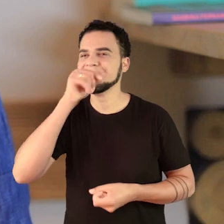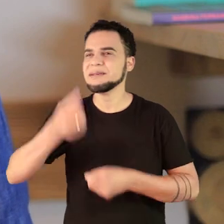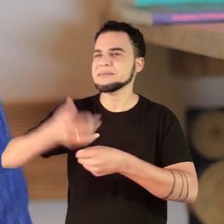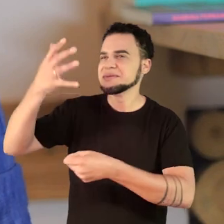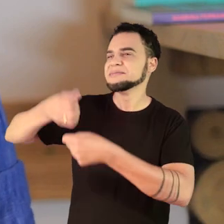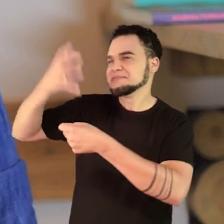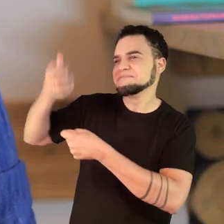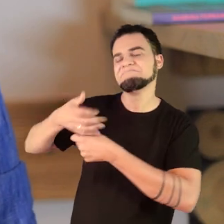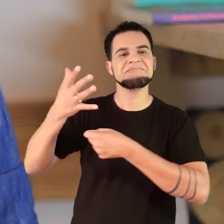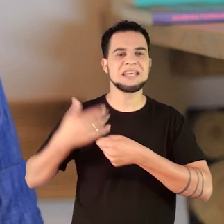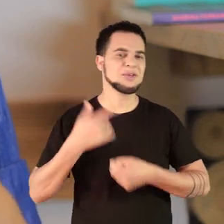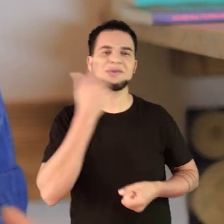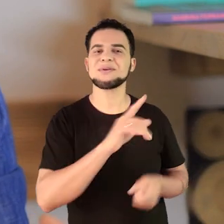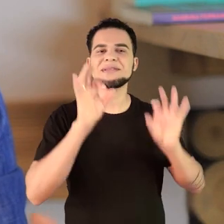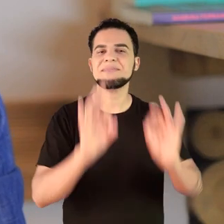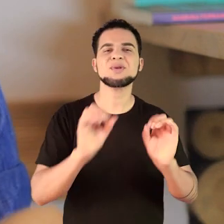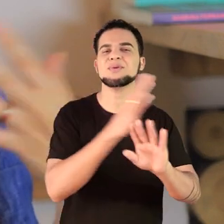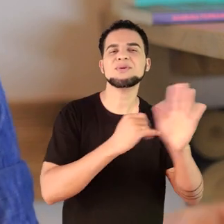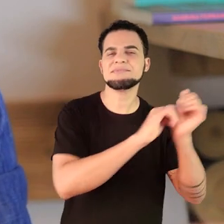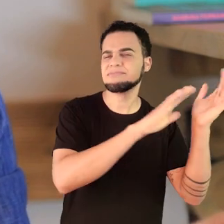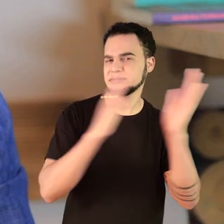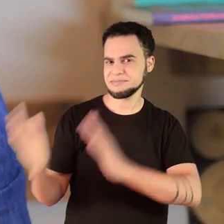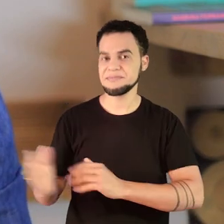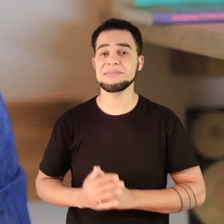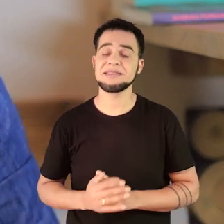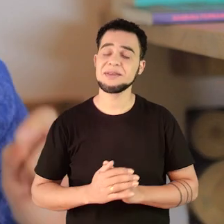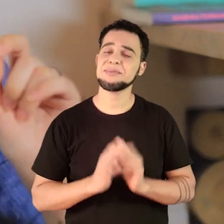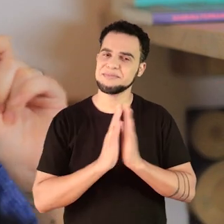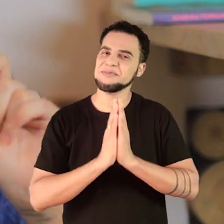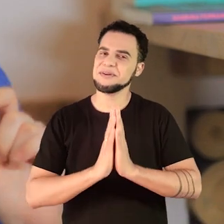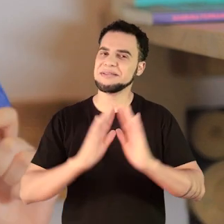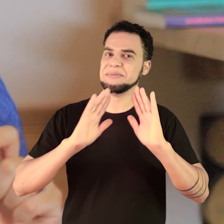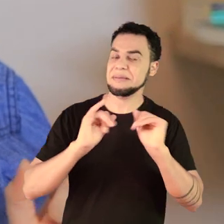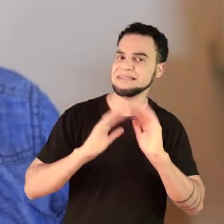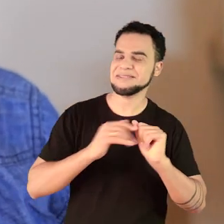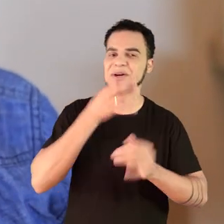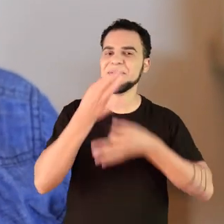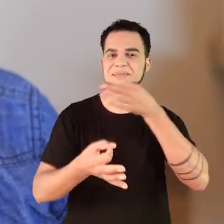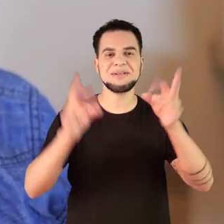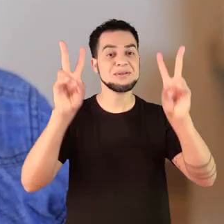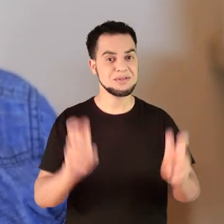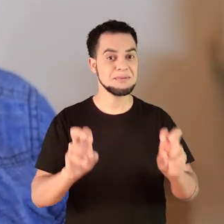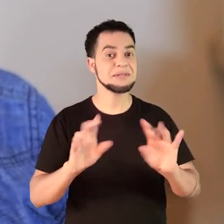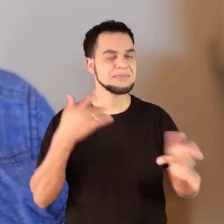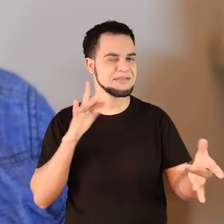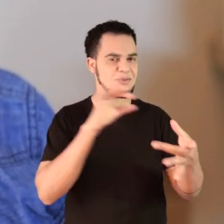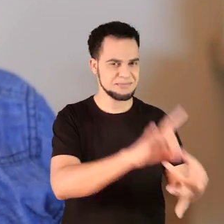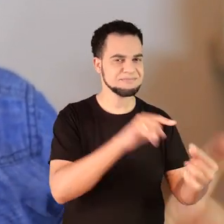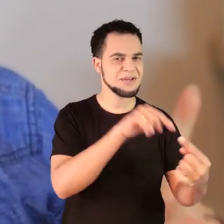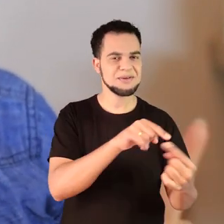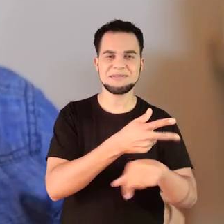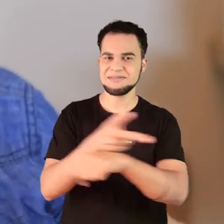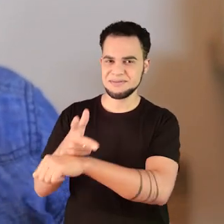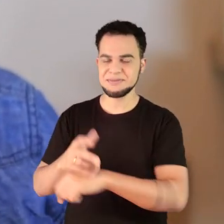aparecia ali no Twitter e eu não conseguia realmente saber tudo o que estava rolando. Então, por favor, não me peçam muita opinião sobre isso,